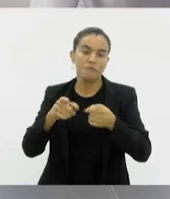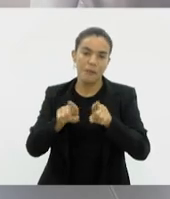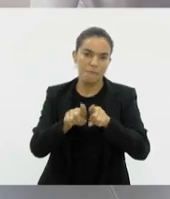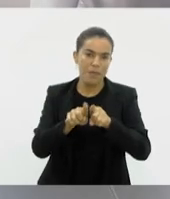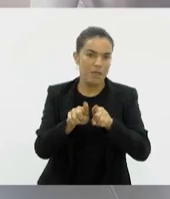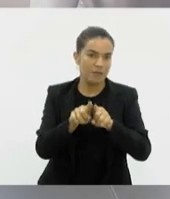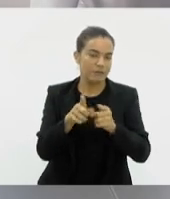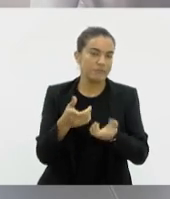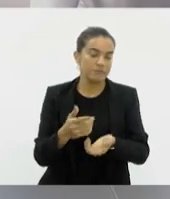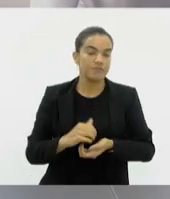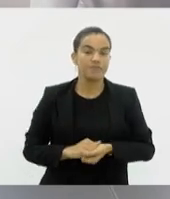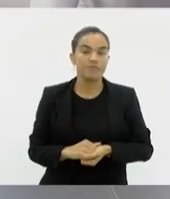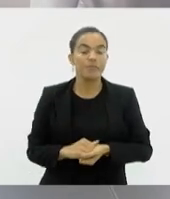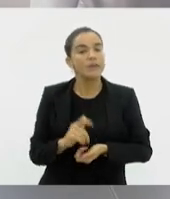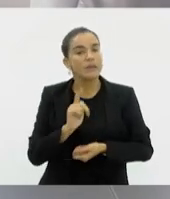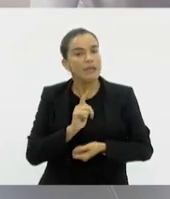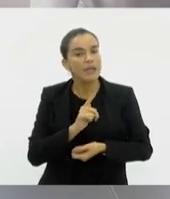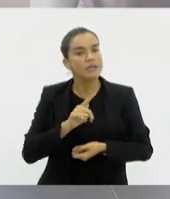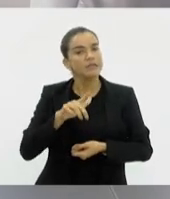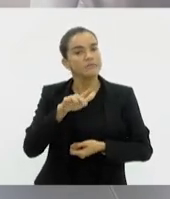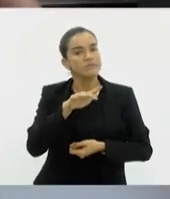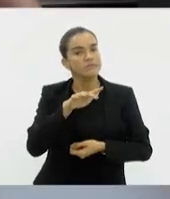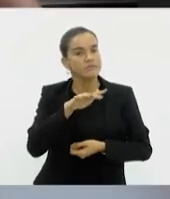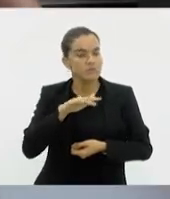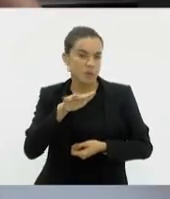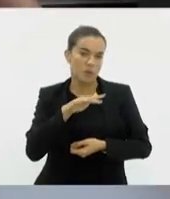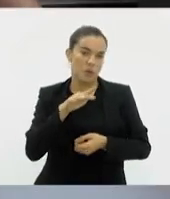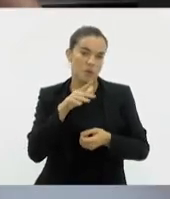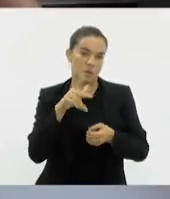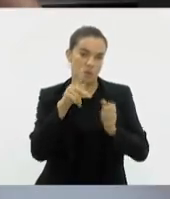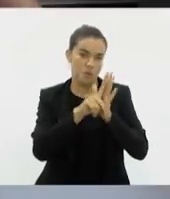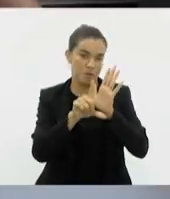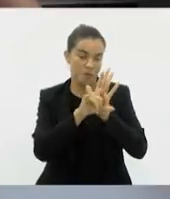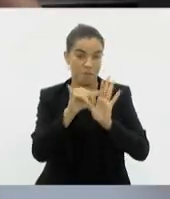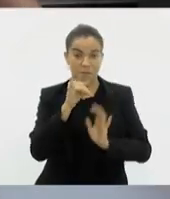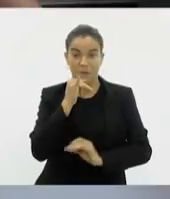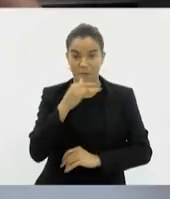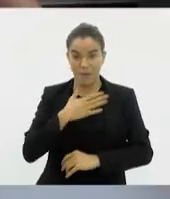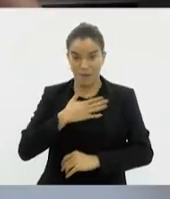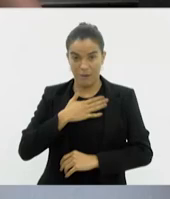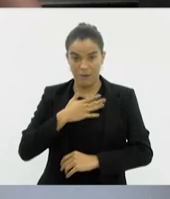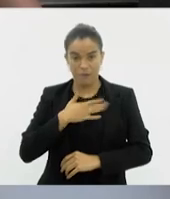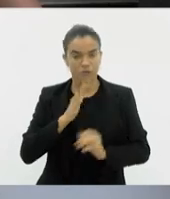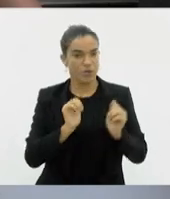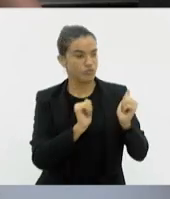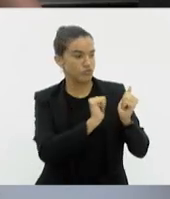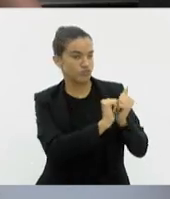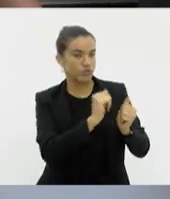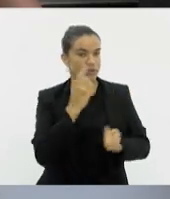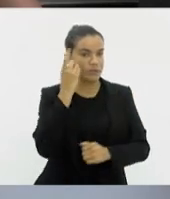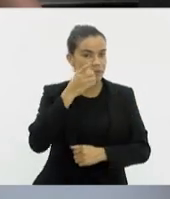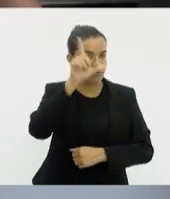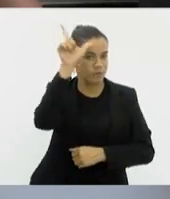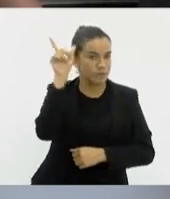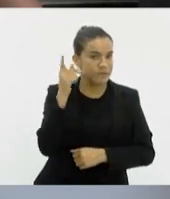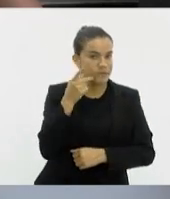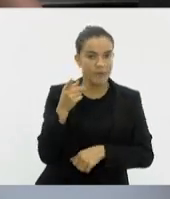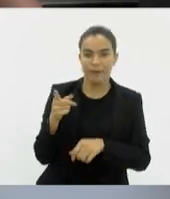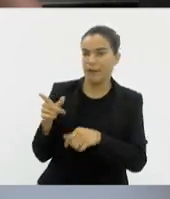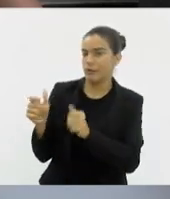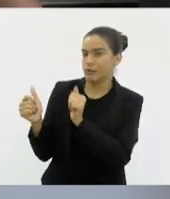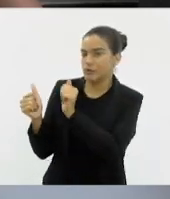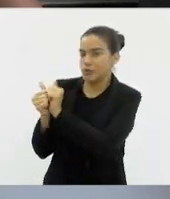volume aqui no íter processual. E tem questões de projetos anterior. Que eu, por exemplo, já fiz com o deputado Luiz Paulo, deputado